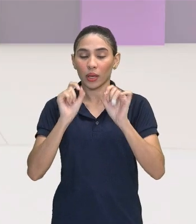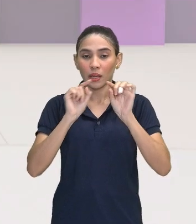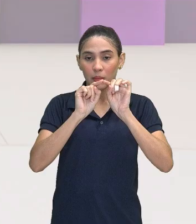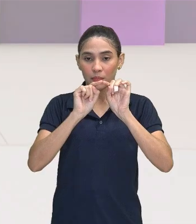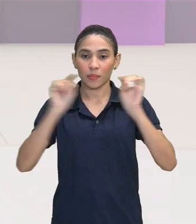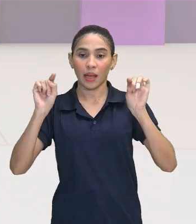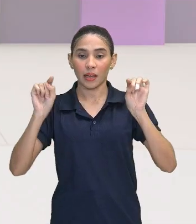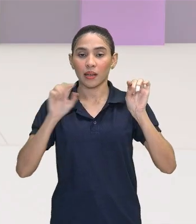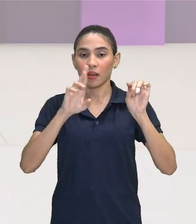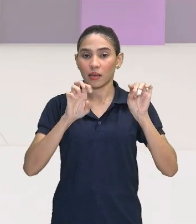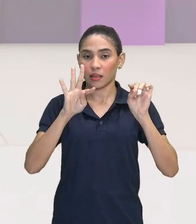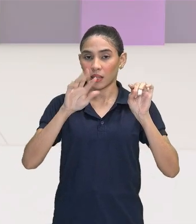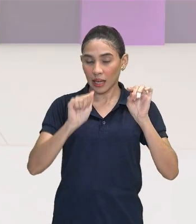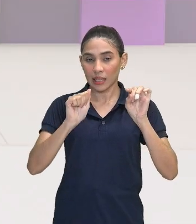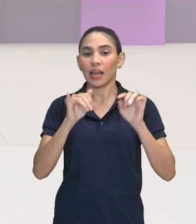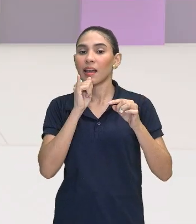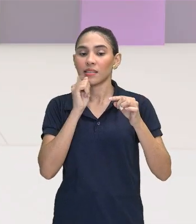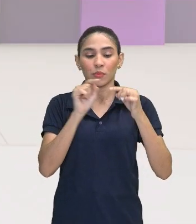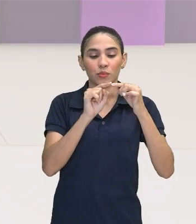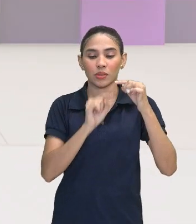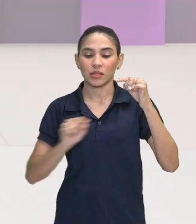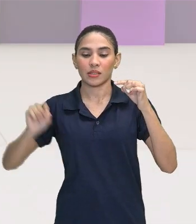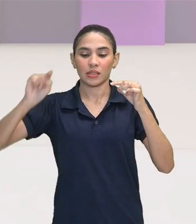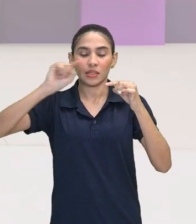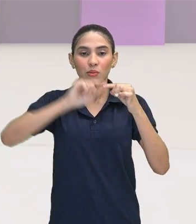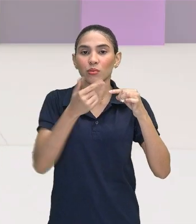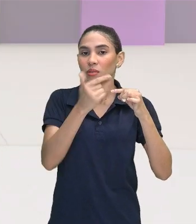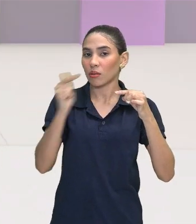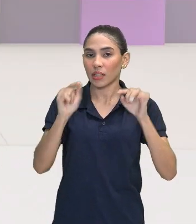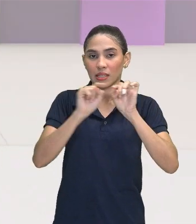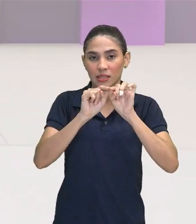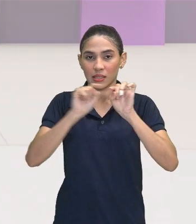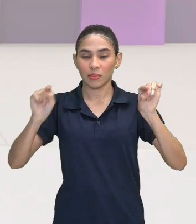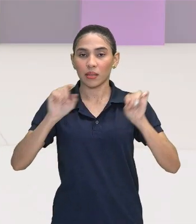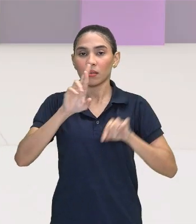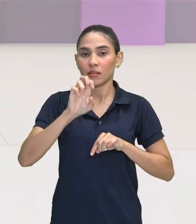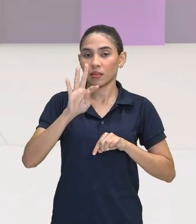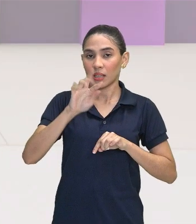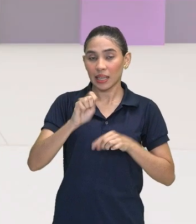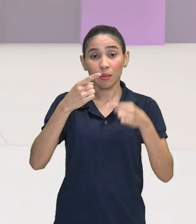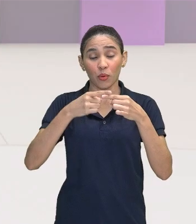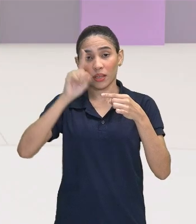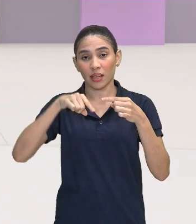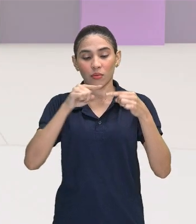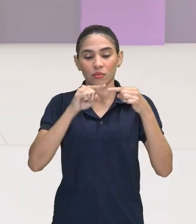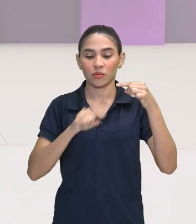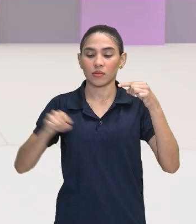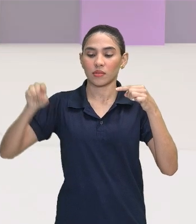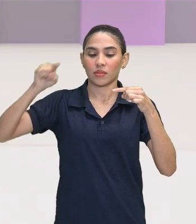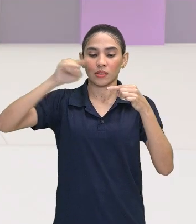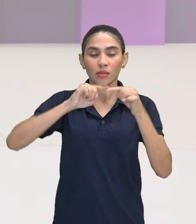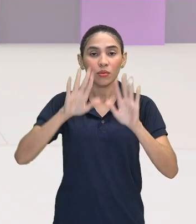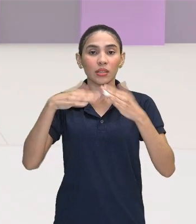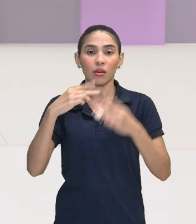bom? Logicamente que um círculo ele não tem segmento de reta, haja visto que é uma figura circular. E aí o